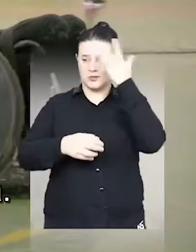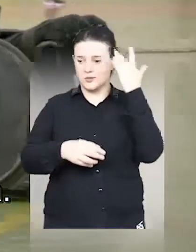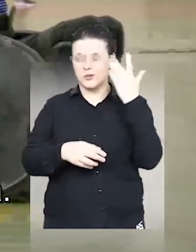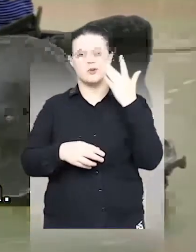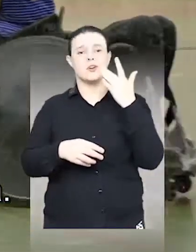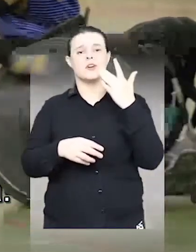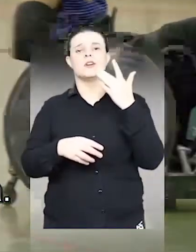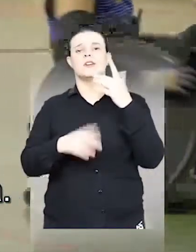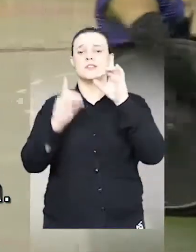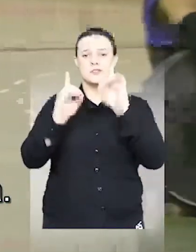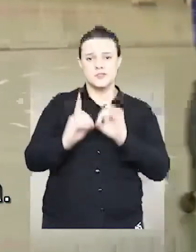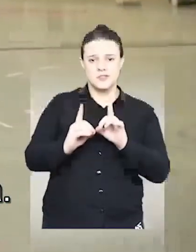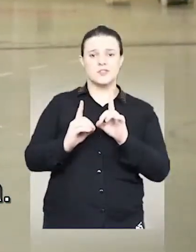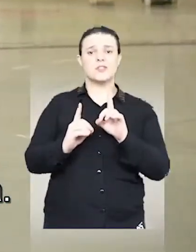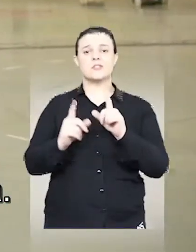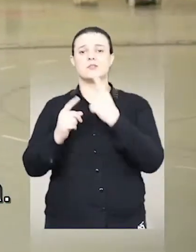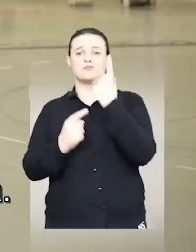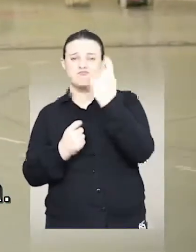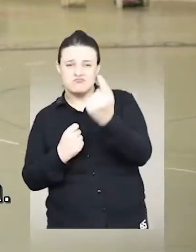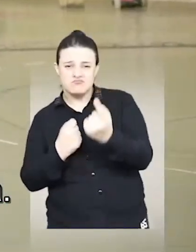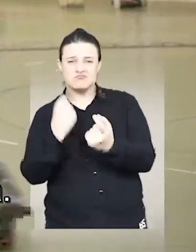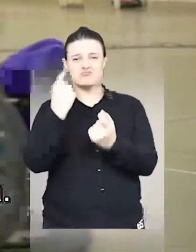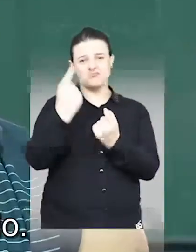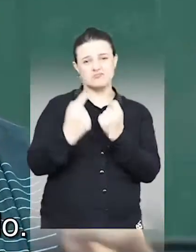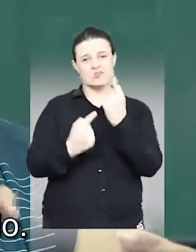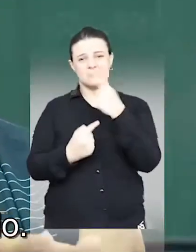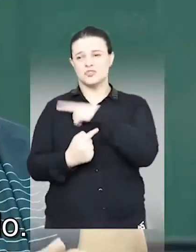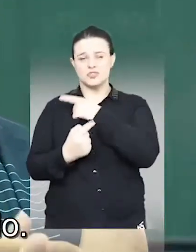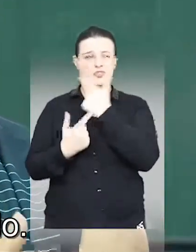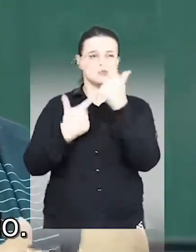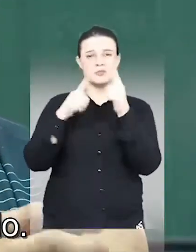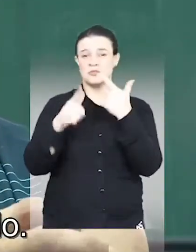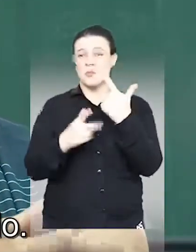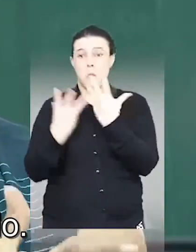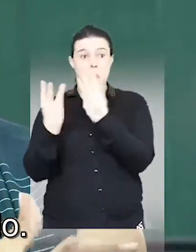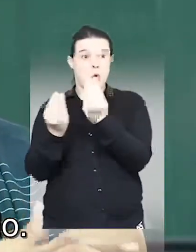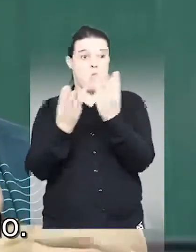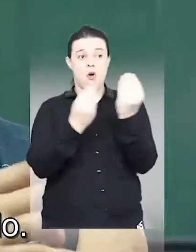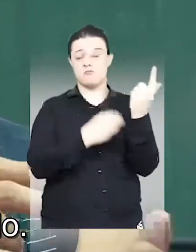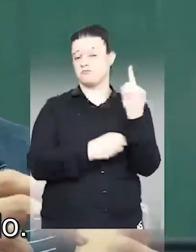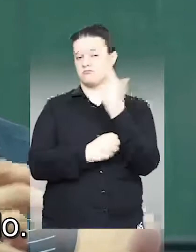pessoa com deficiência. Um lugar ou outro eu conhecia o outro, mas nada